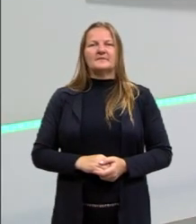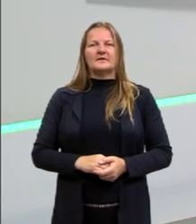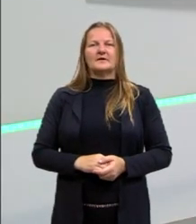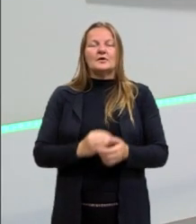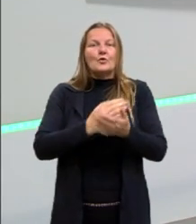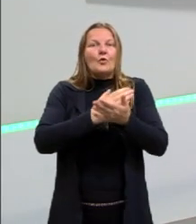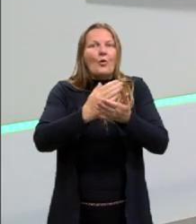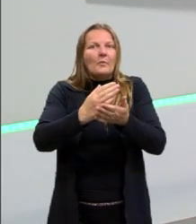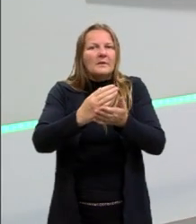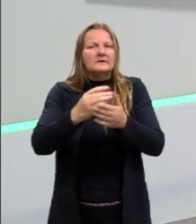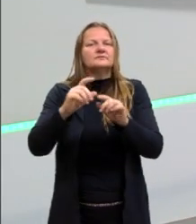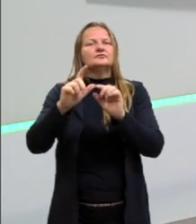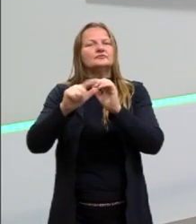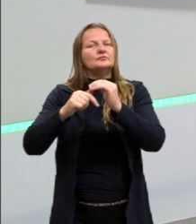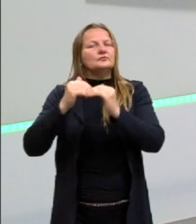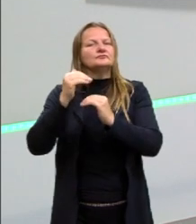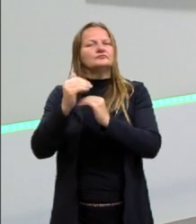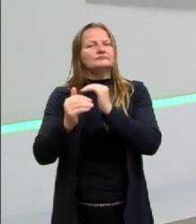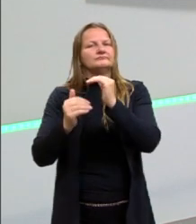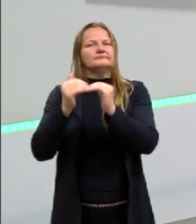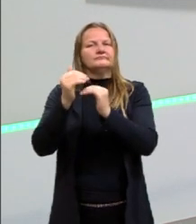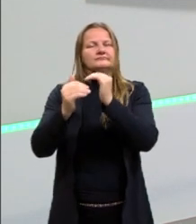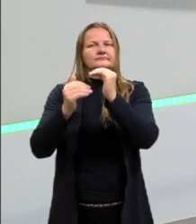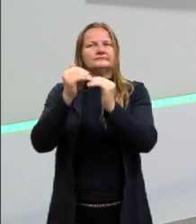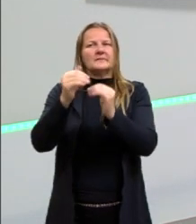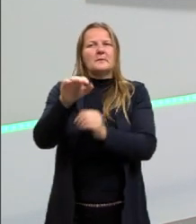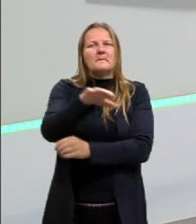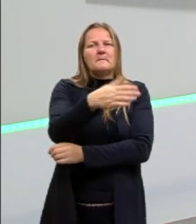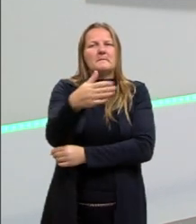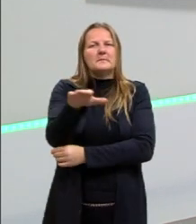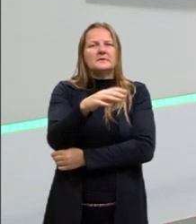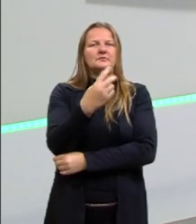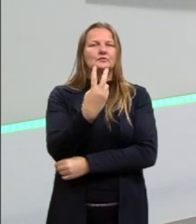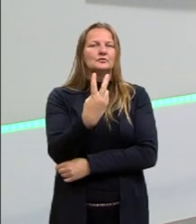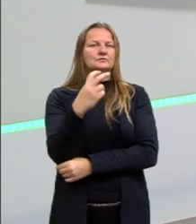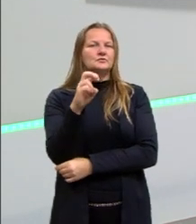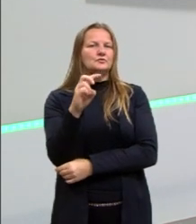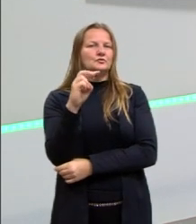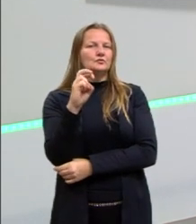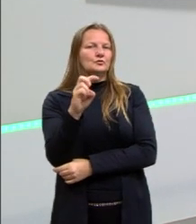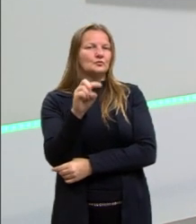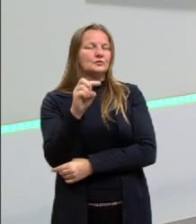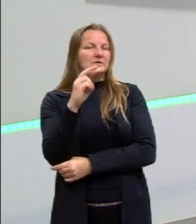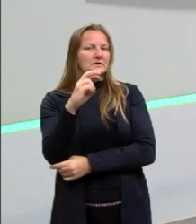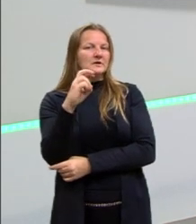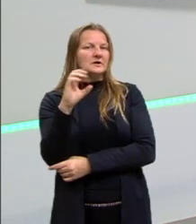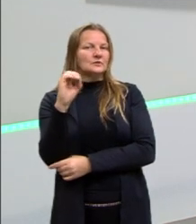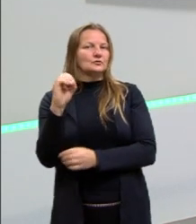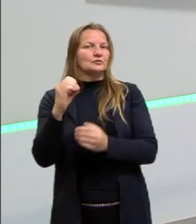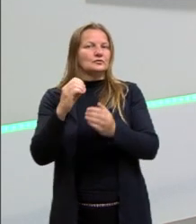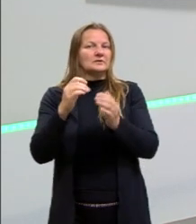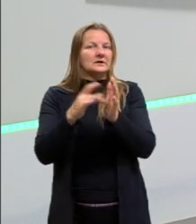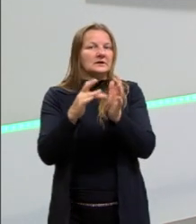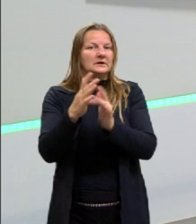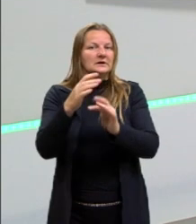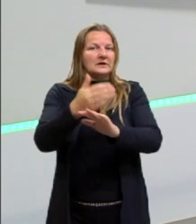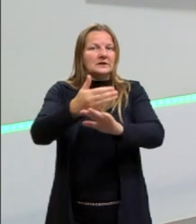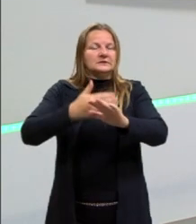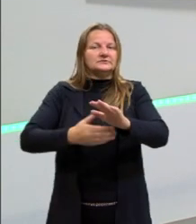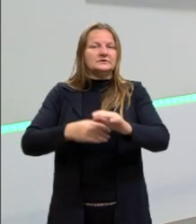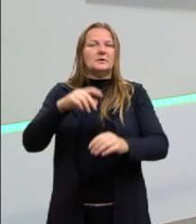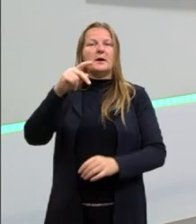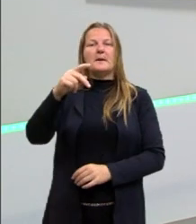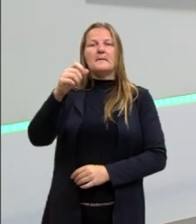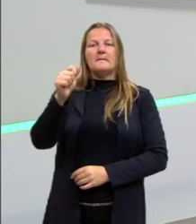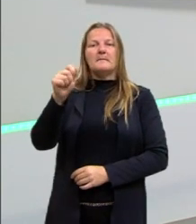cuneiforme a gente vai então lá por volta de 2.500 antes de Cristo para o papiro